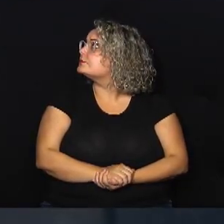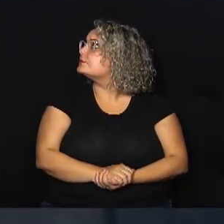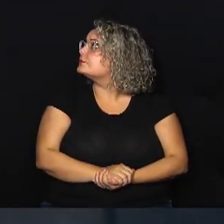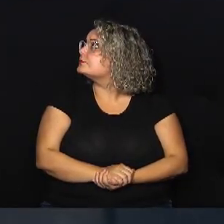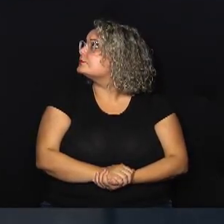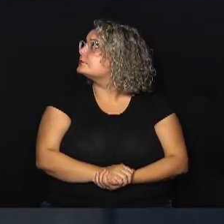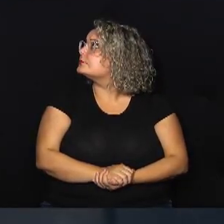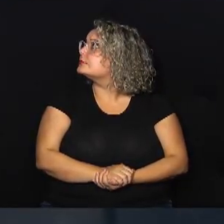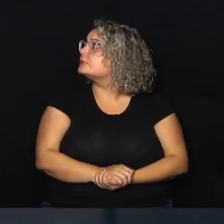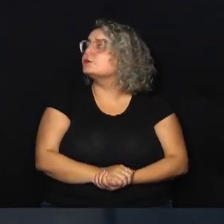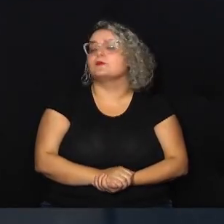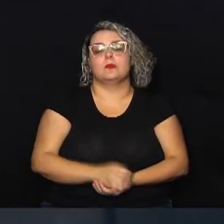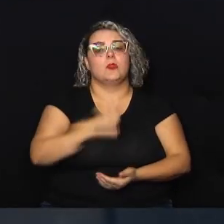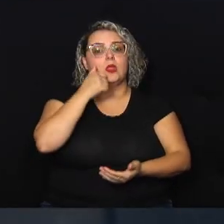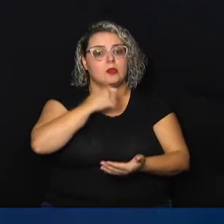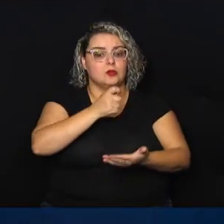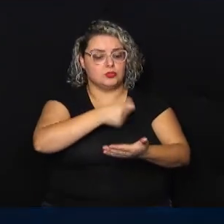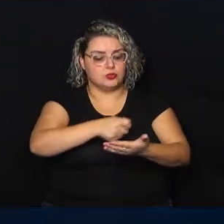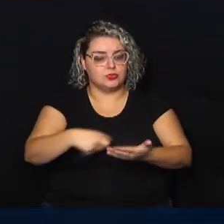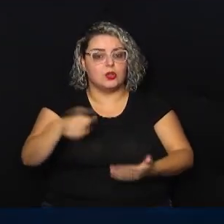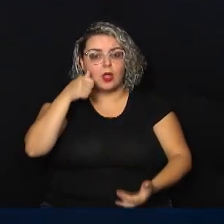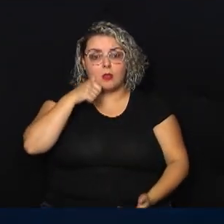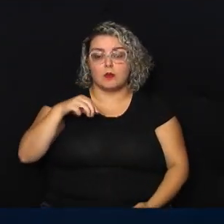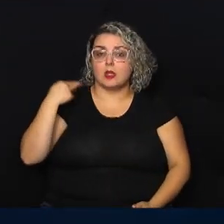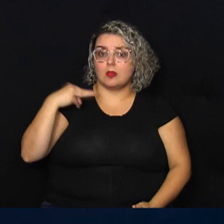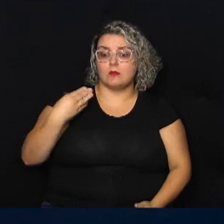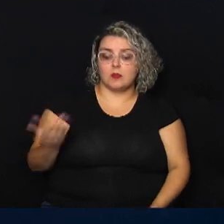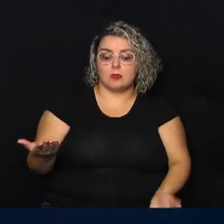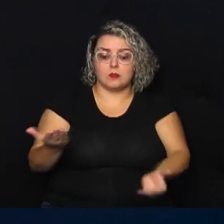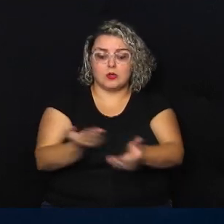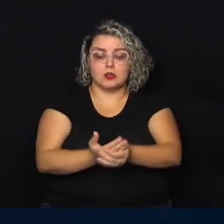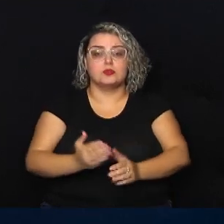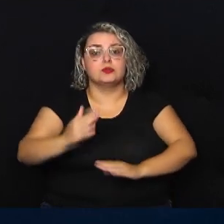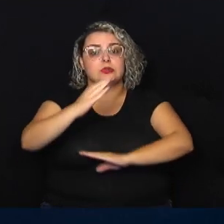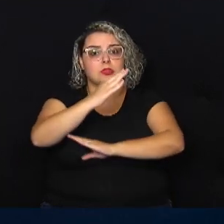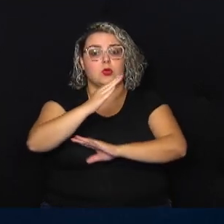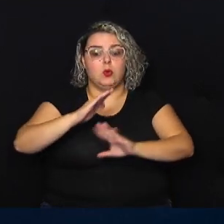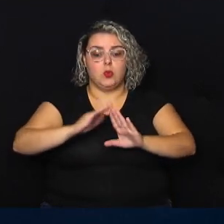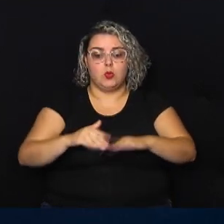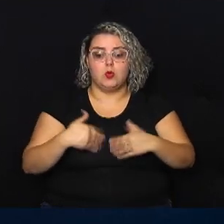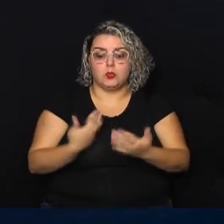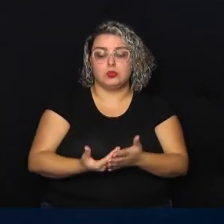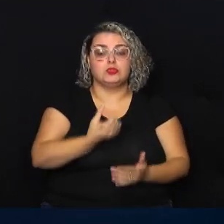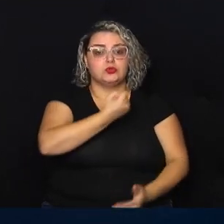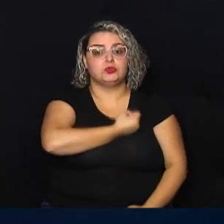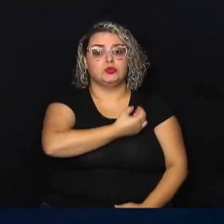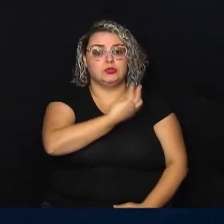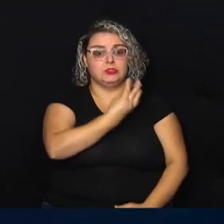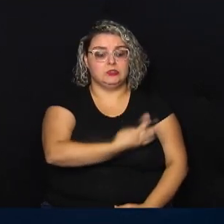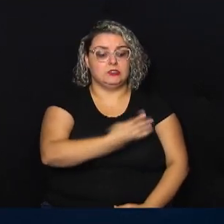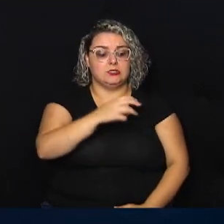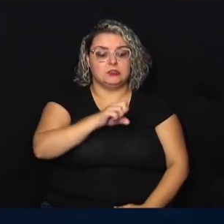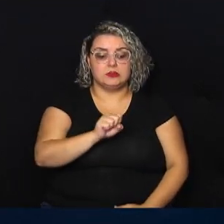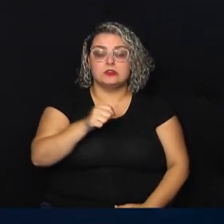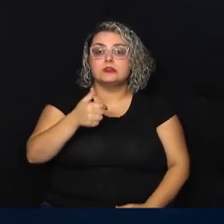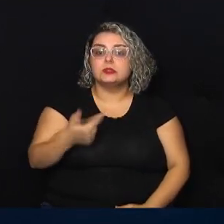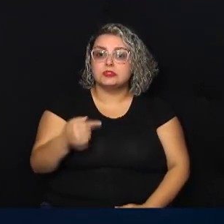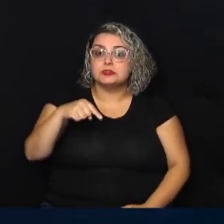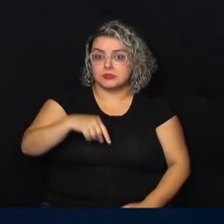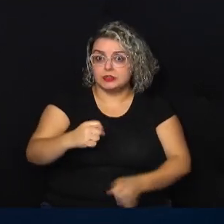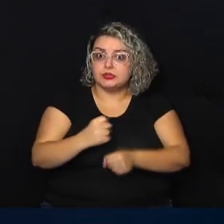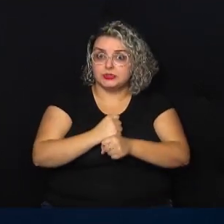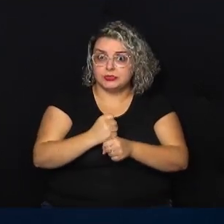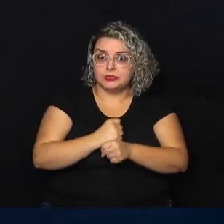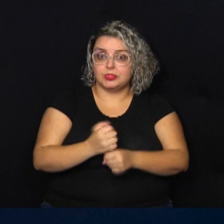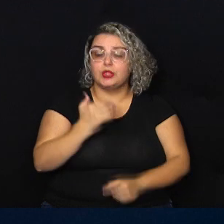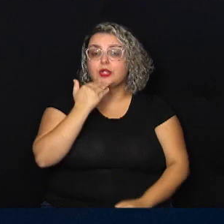De autoria da vereadora Mariana Conte, foi protocolado na Câmara o requerimento número 382 deste ano, que